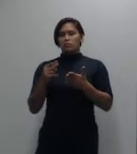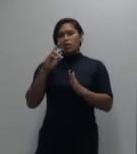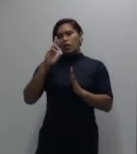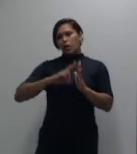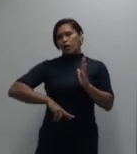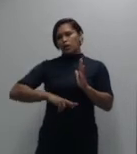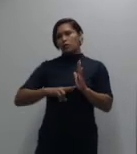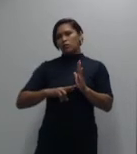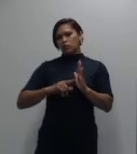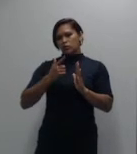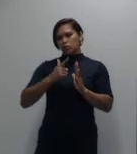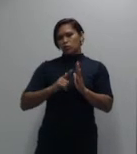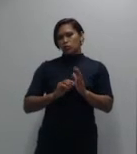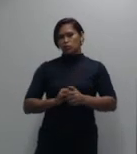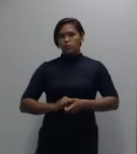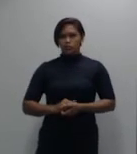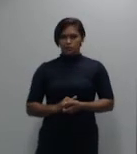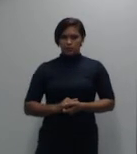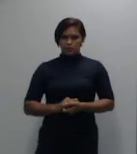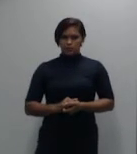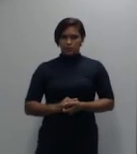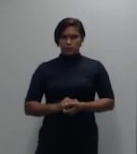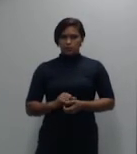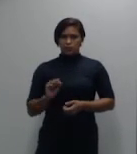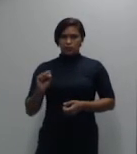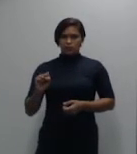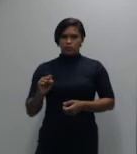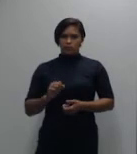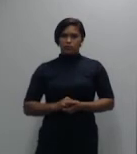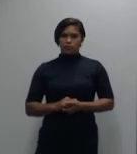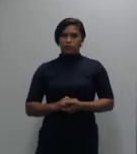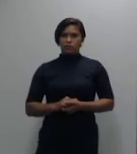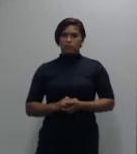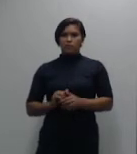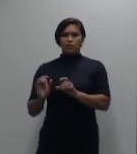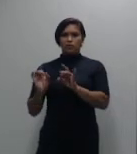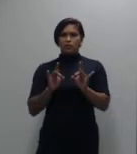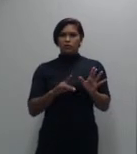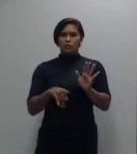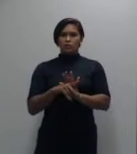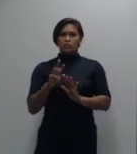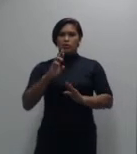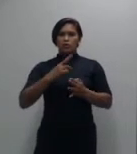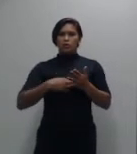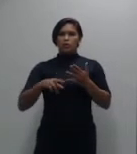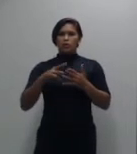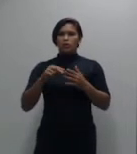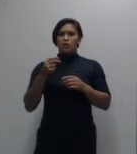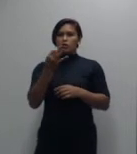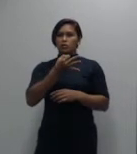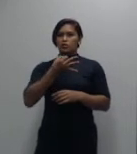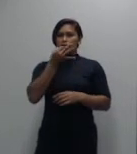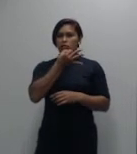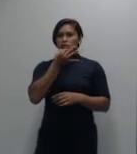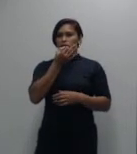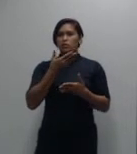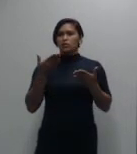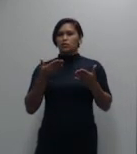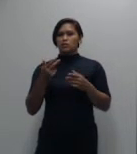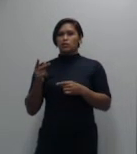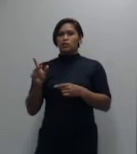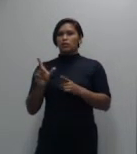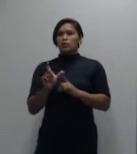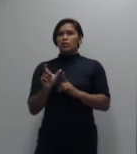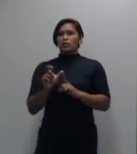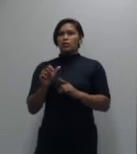relatório o pensamento com a dispensa do relatório Parque para o centro de Sobral a palavra